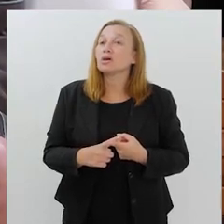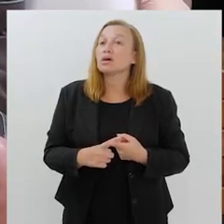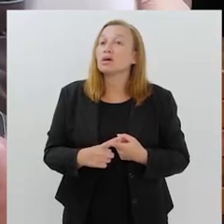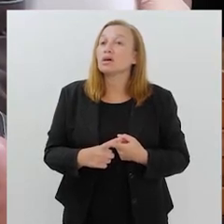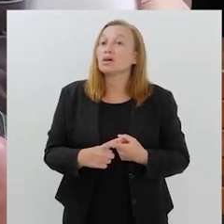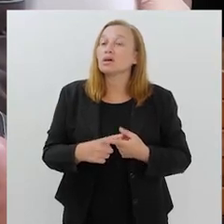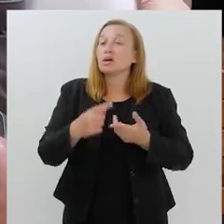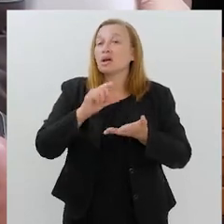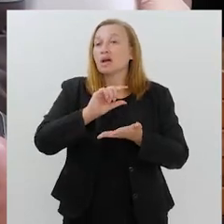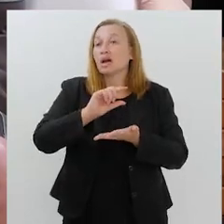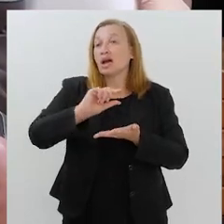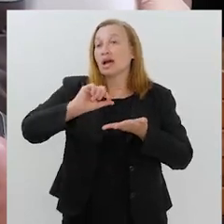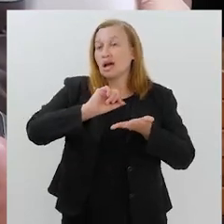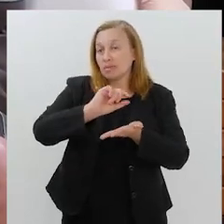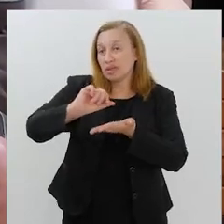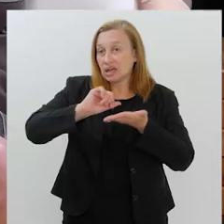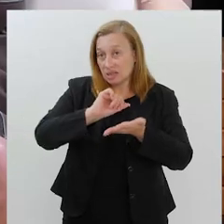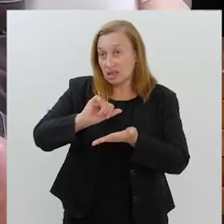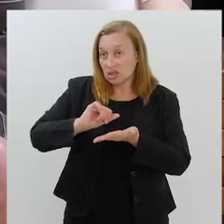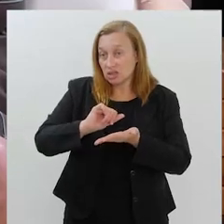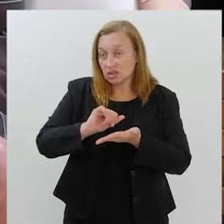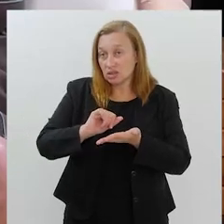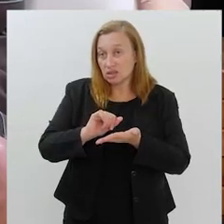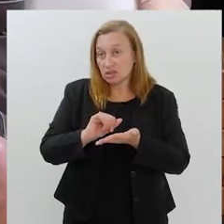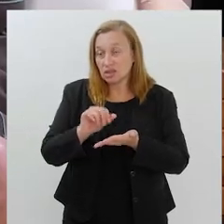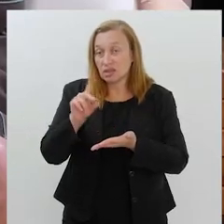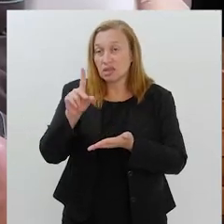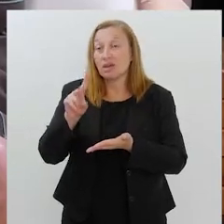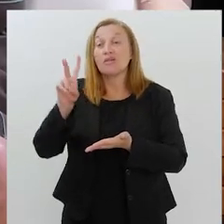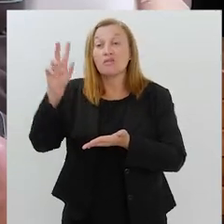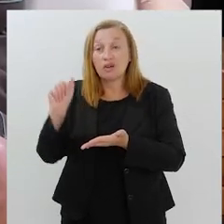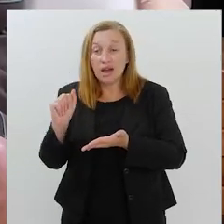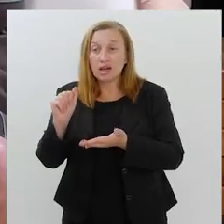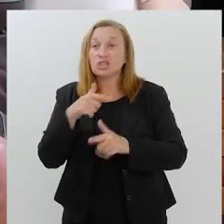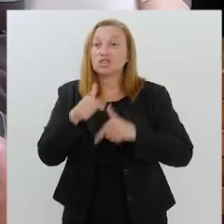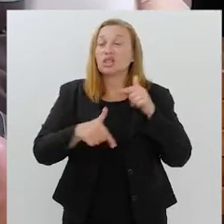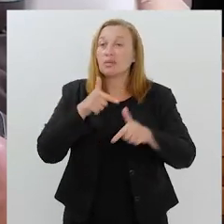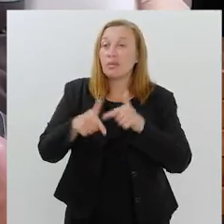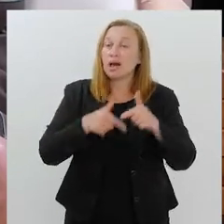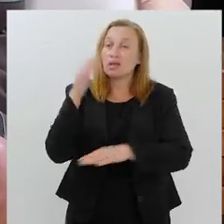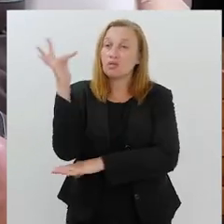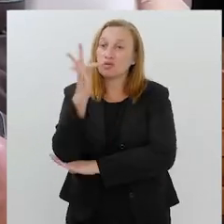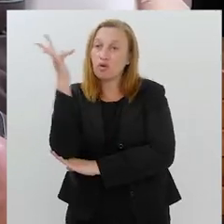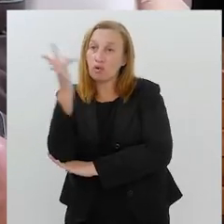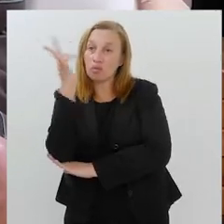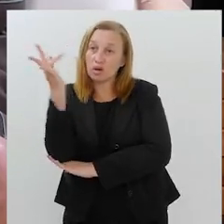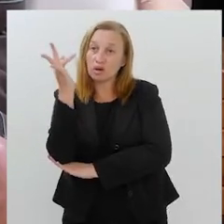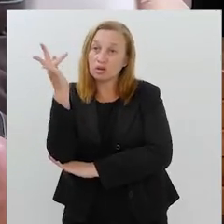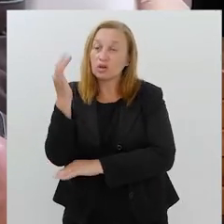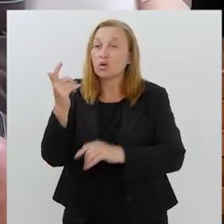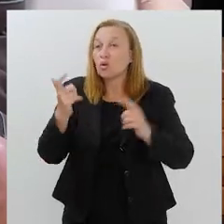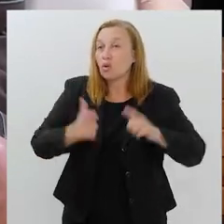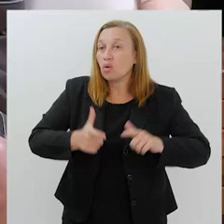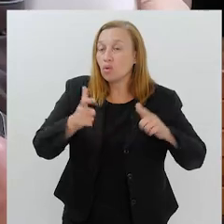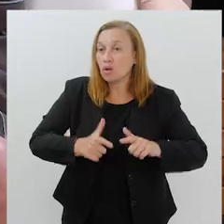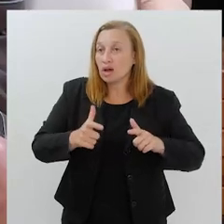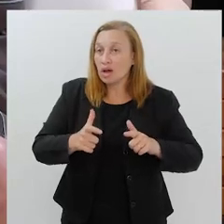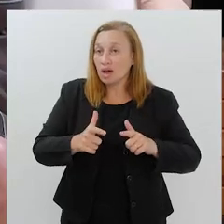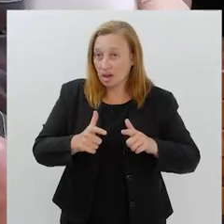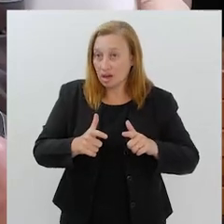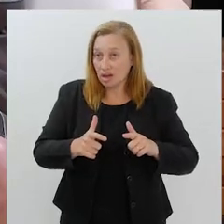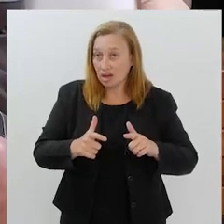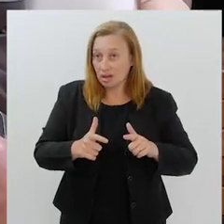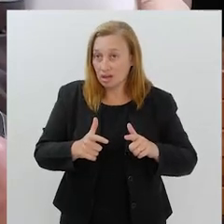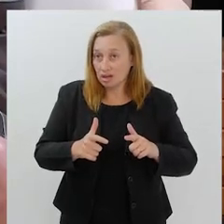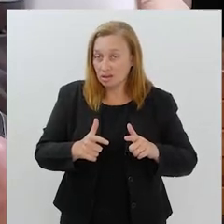minha posição a necessidade de manutenção da reserva de vagas no mercado de trabalho formal da reserva de espaços para